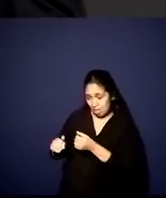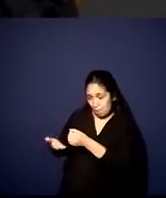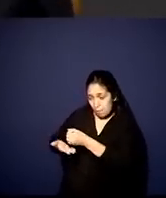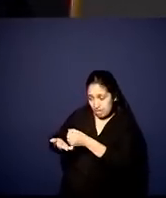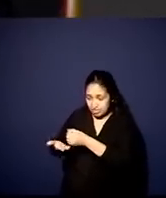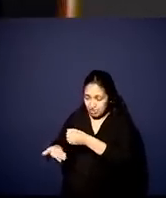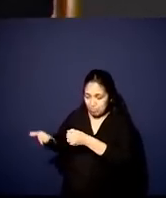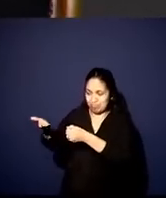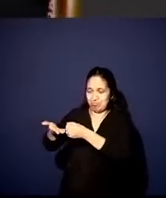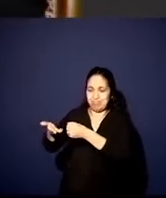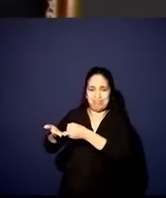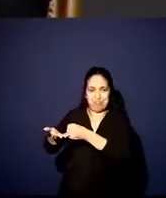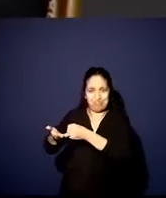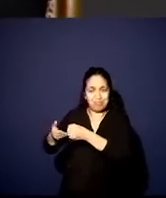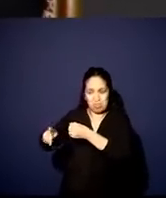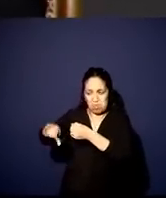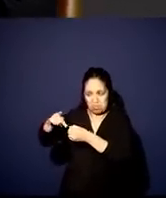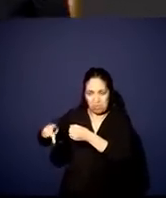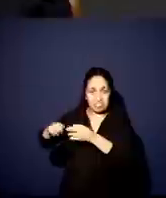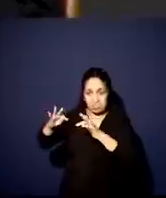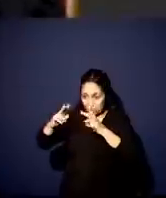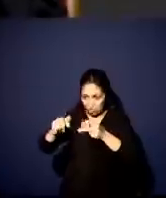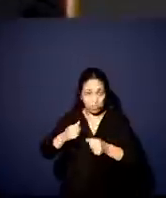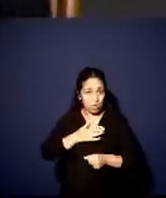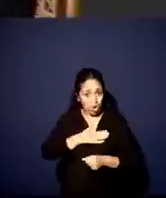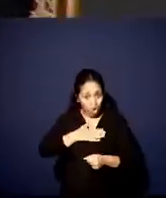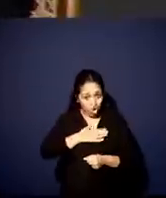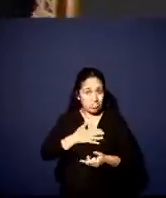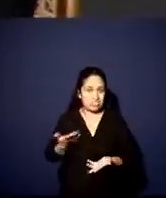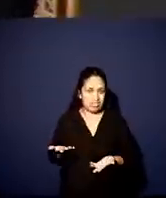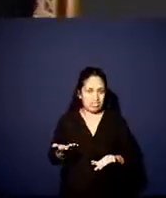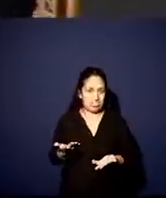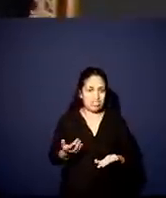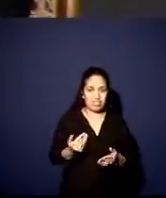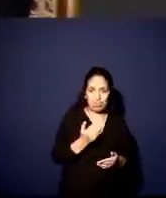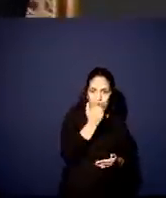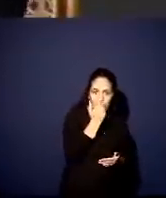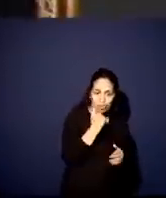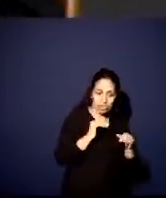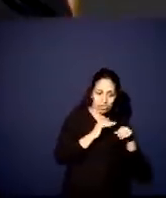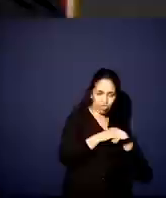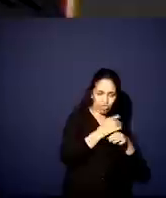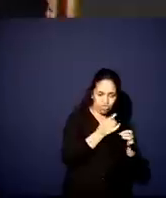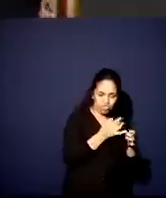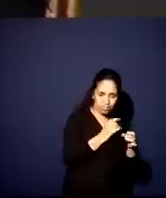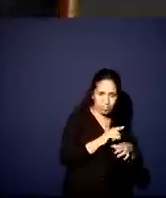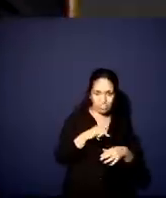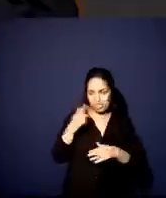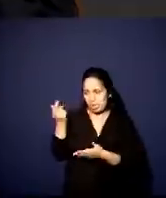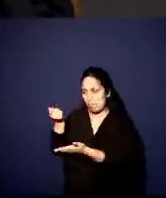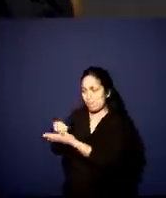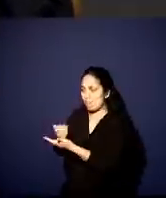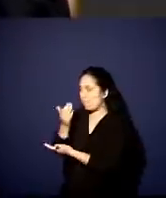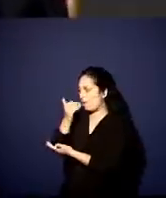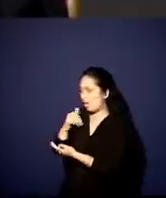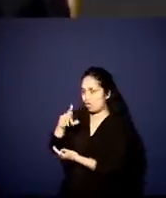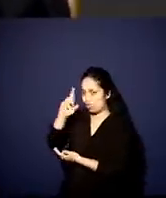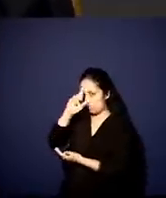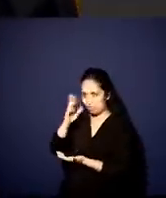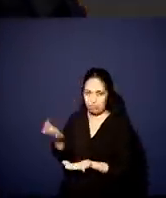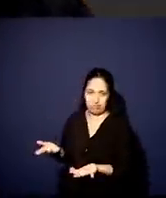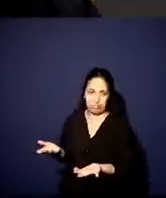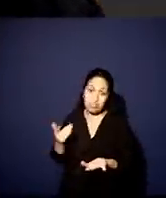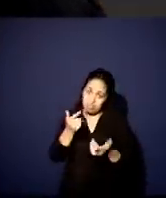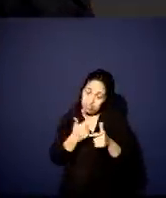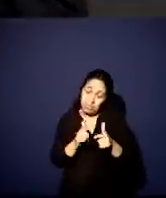média. Então, todo mundo gosta, né, de vender o jantar para pagar o almoço. Né? Esse é que é o problema. O maior problema do Brasil,